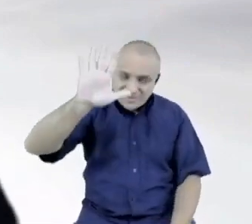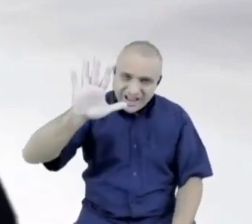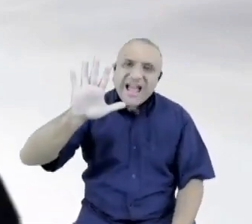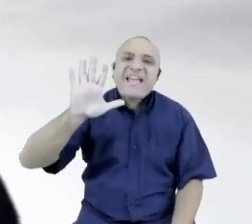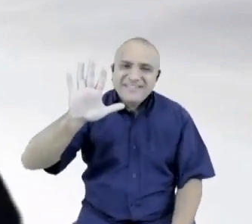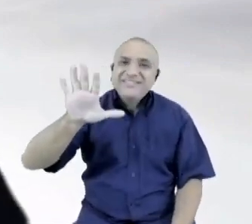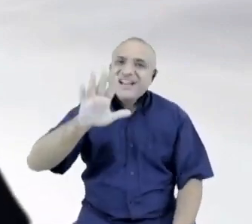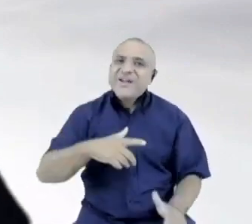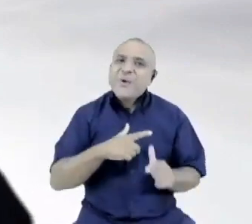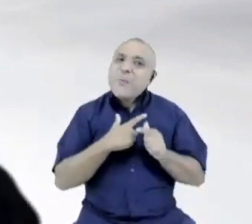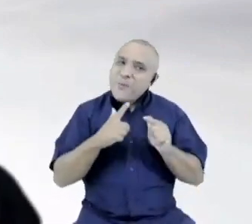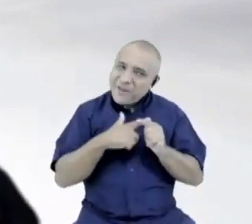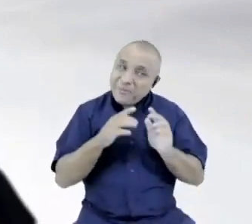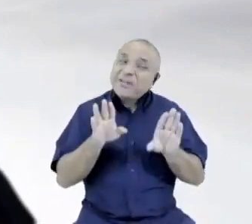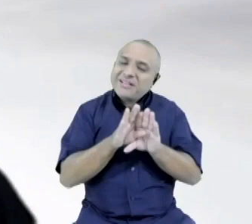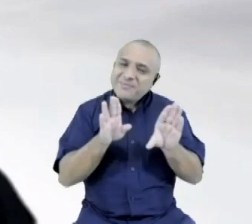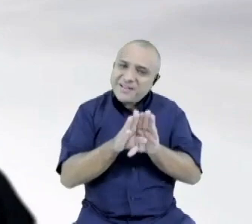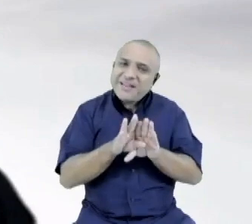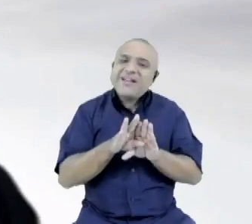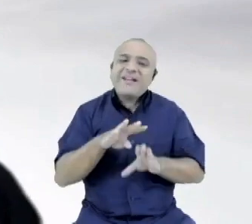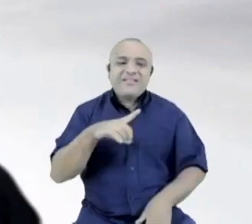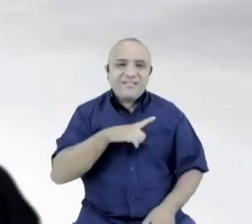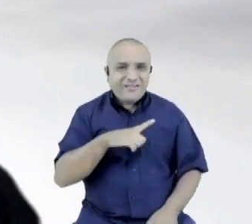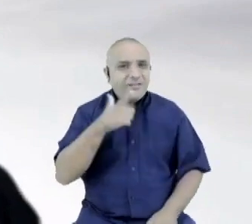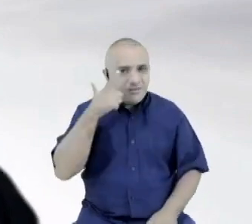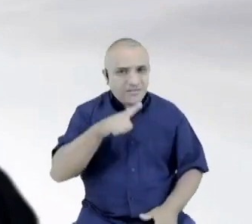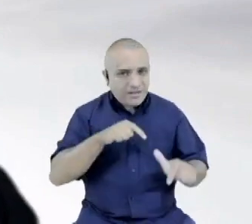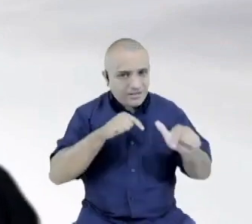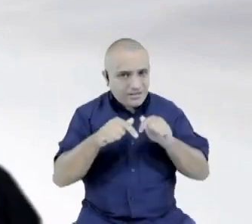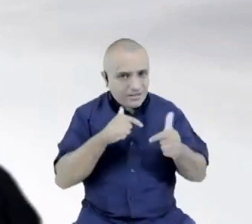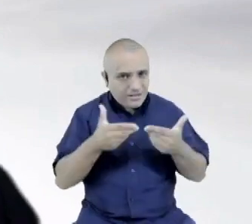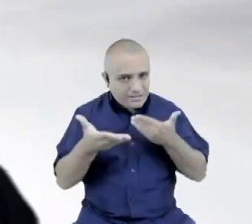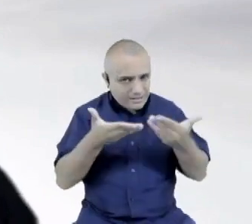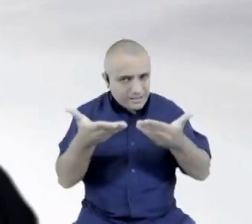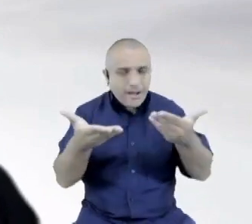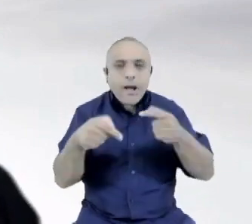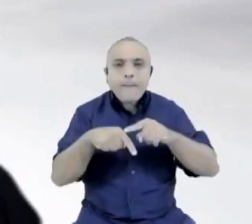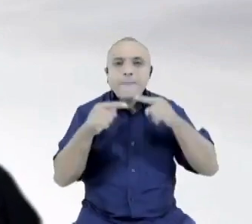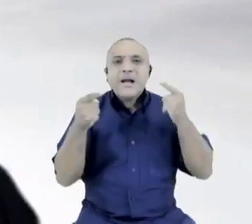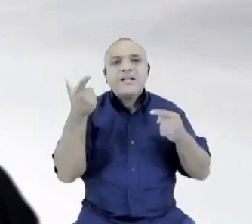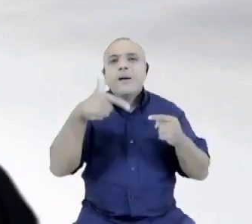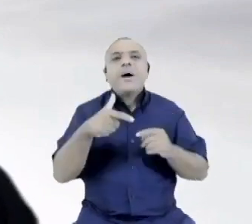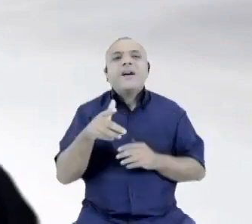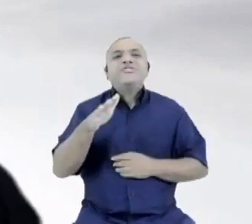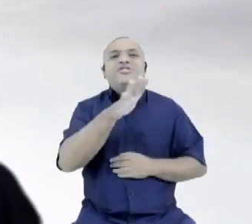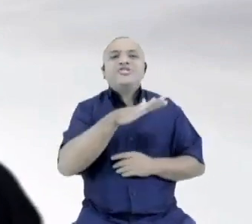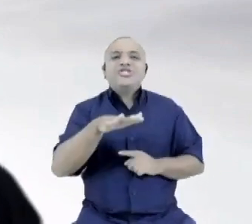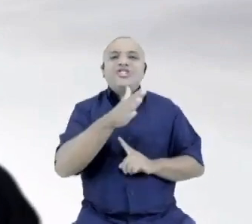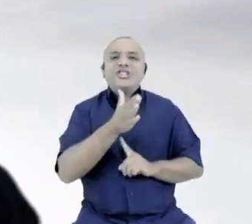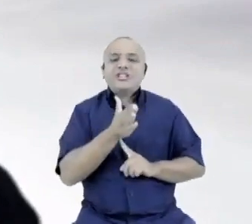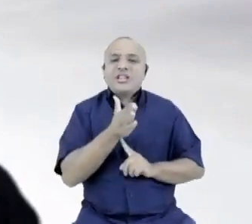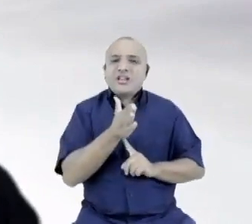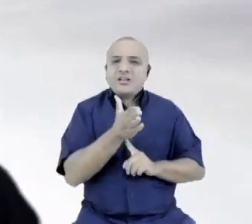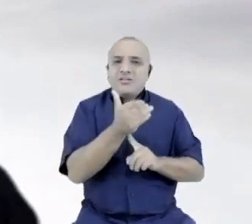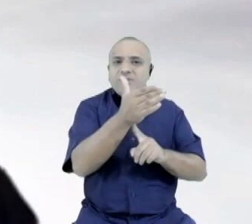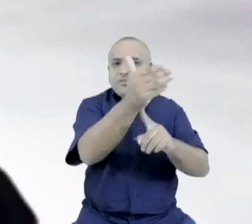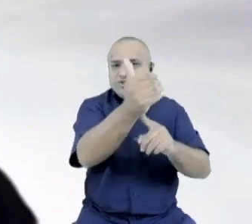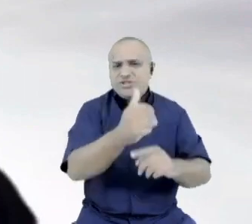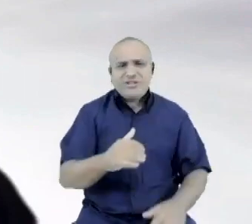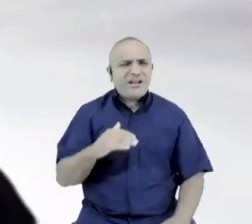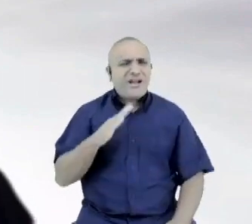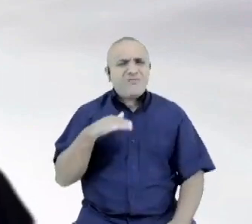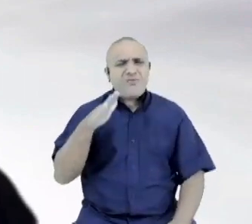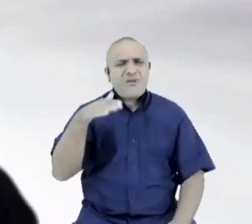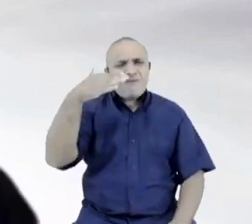um problema também, que a gente tem que tratar. Só que eu vejo que nessa parte de tecnologia em si, os avanços que a